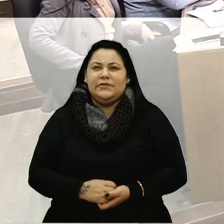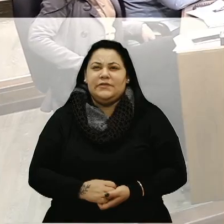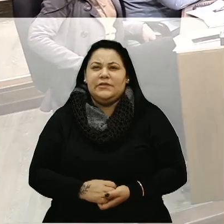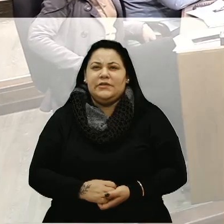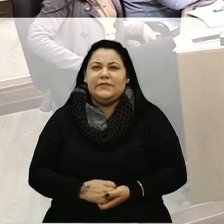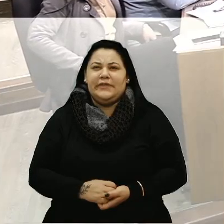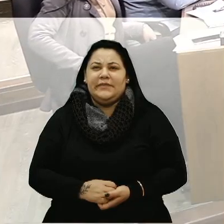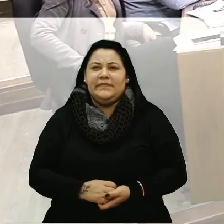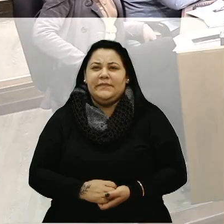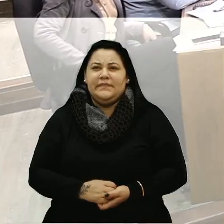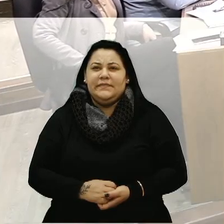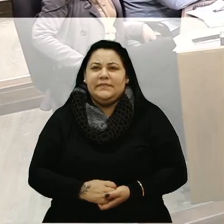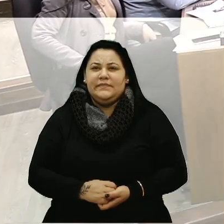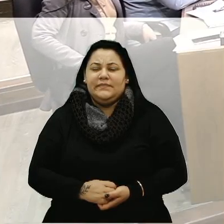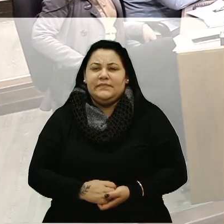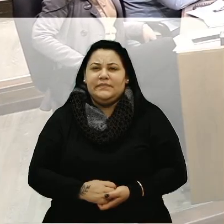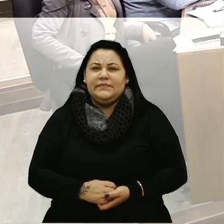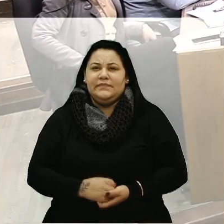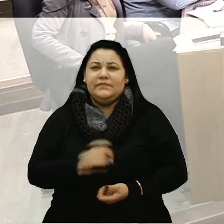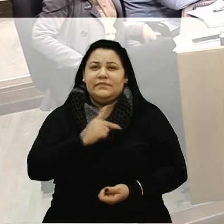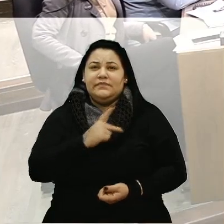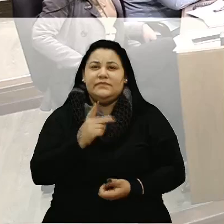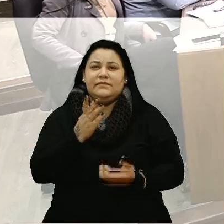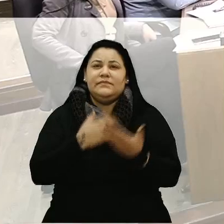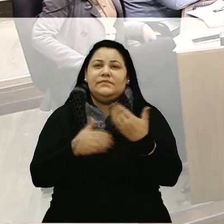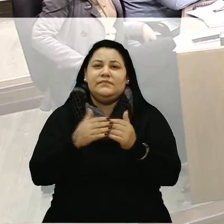Prezada presidente, nobres colegas,